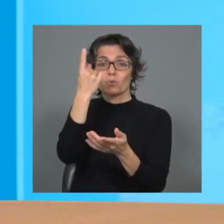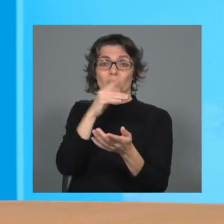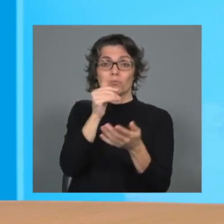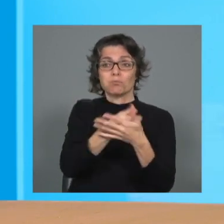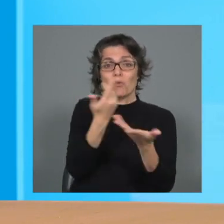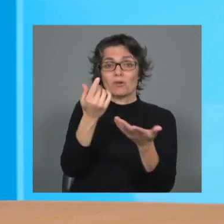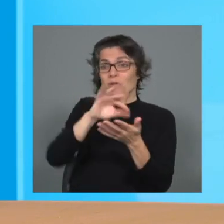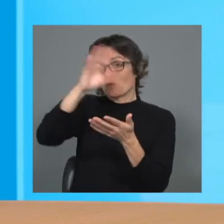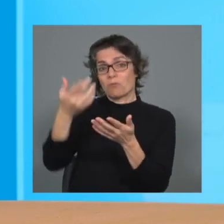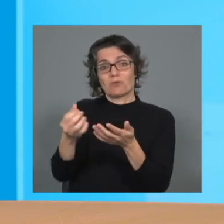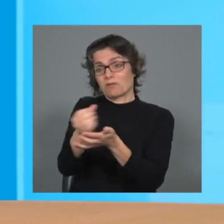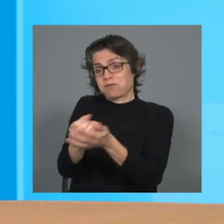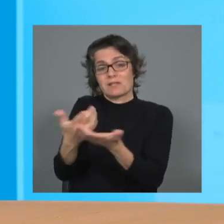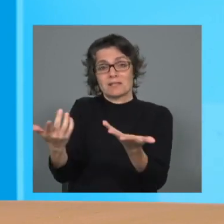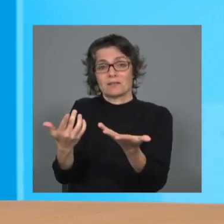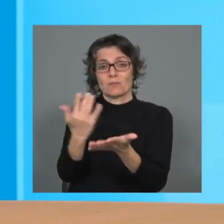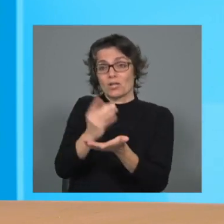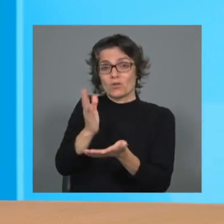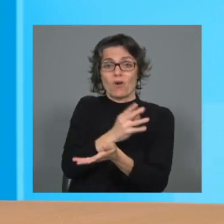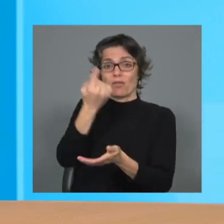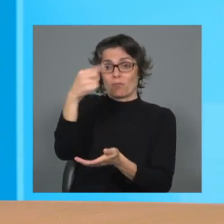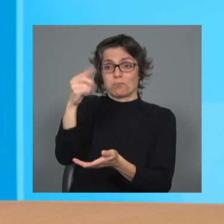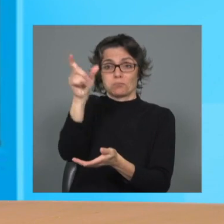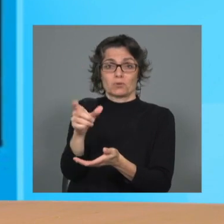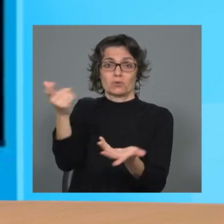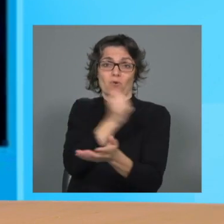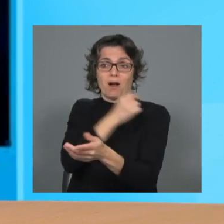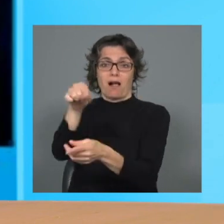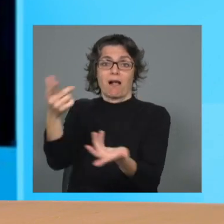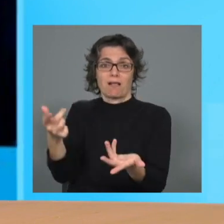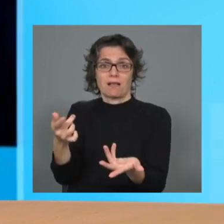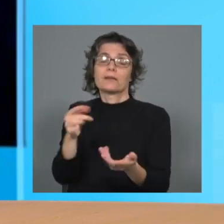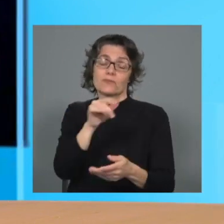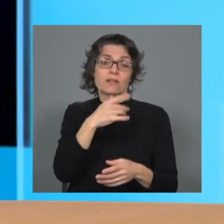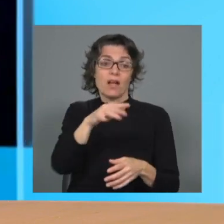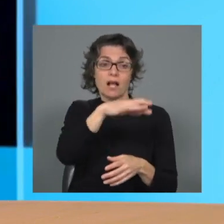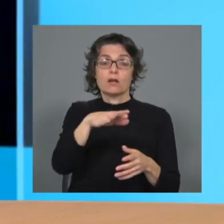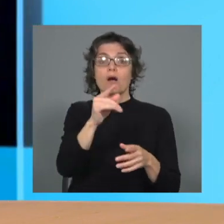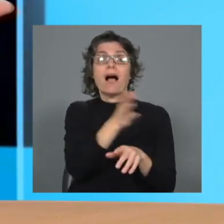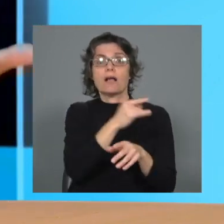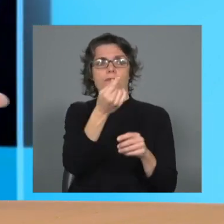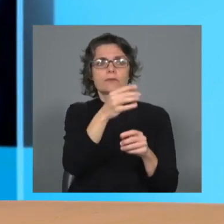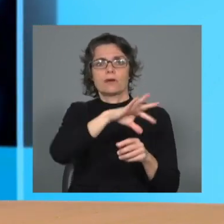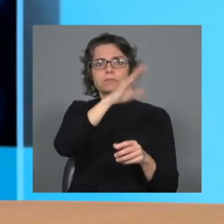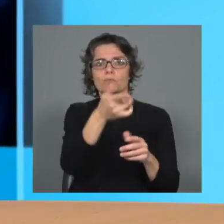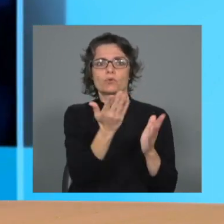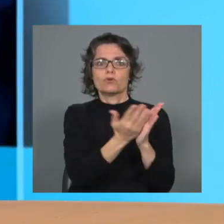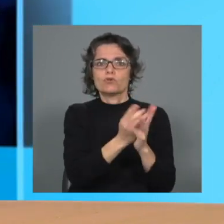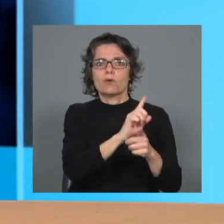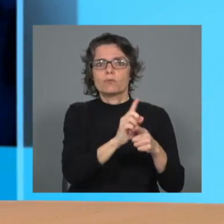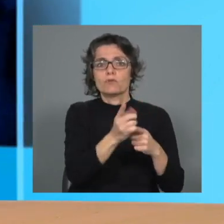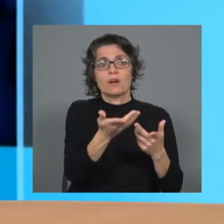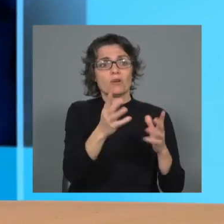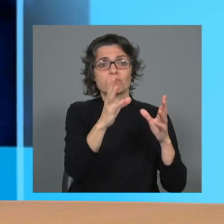lá ao lado de Mora, nos arredores, há vários que não mora ninguém, está completamente... Tinha escola primária há décadas atrás